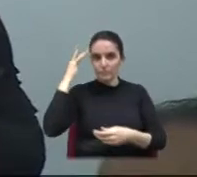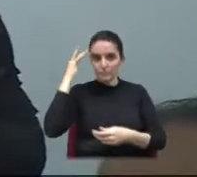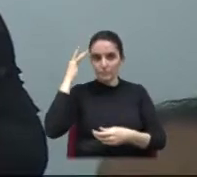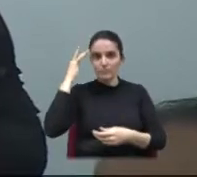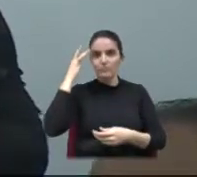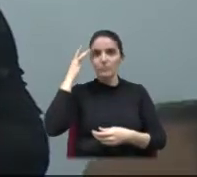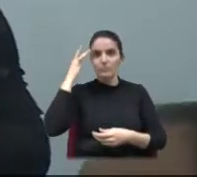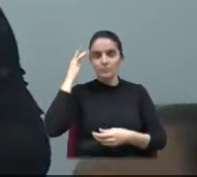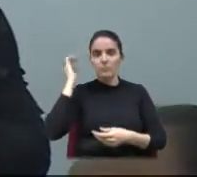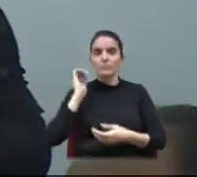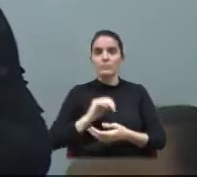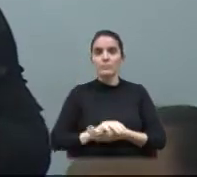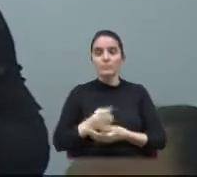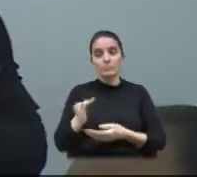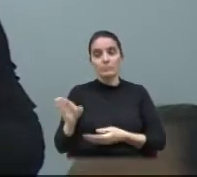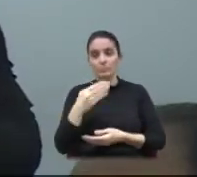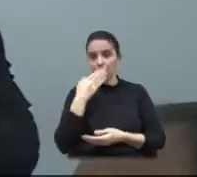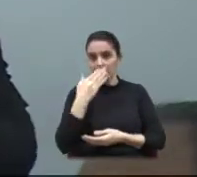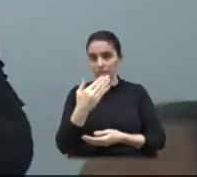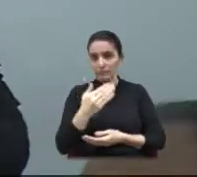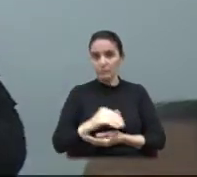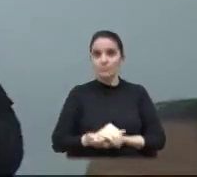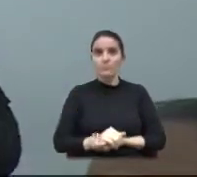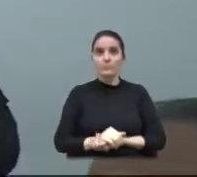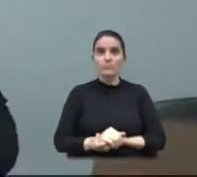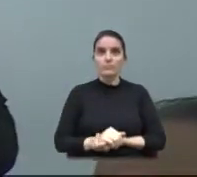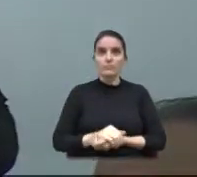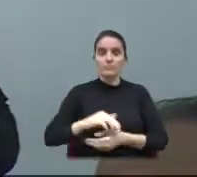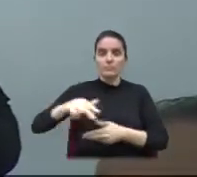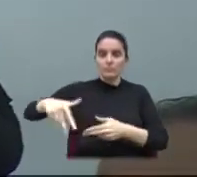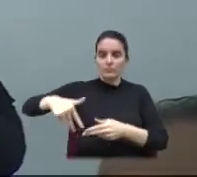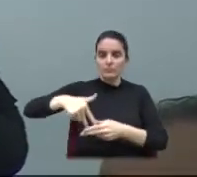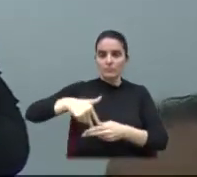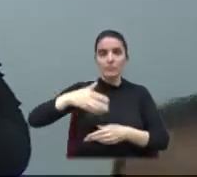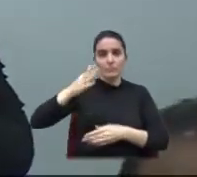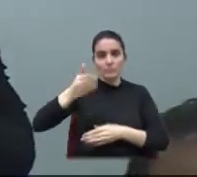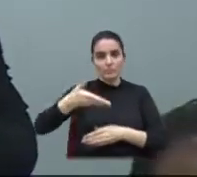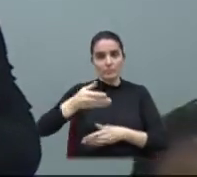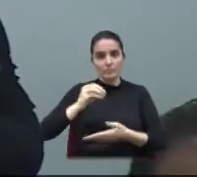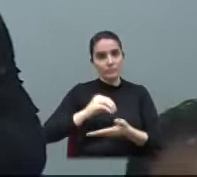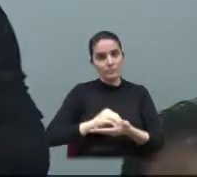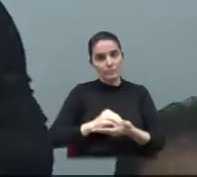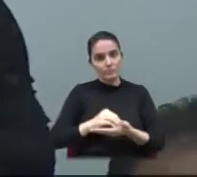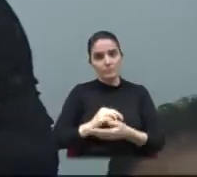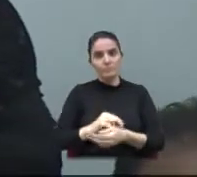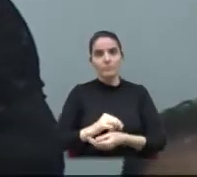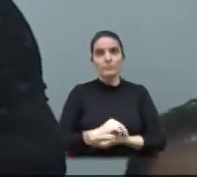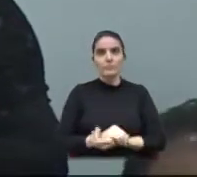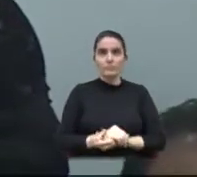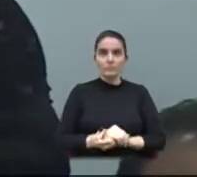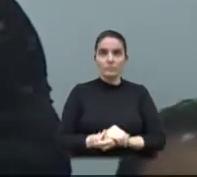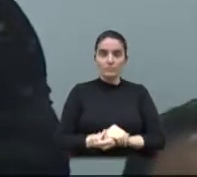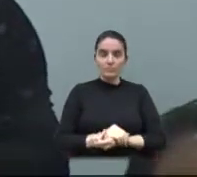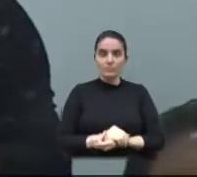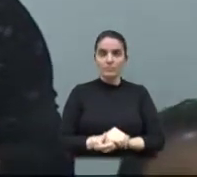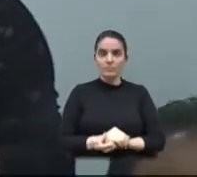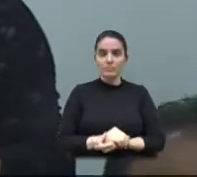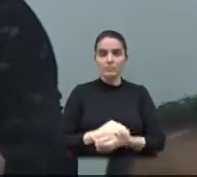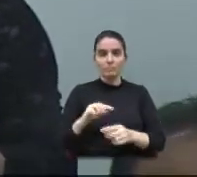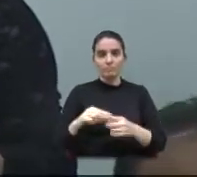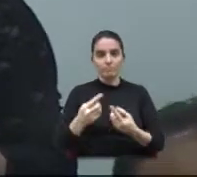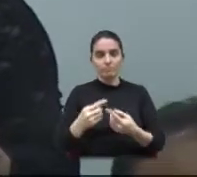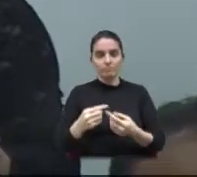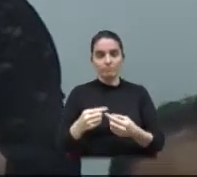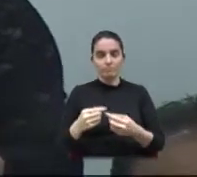que estavam hoje lá e que solicitaram essa tribuna. Como a tribuna, o senhor já estava estabelecido, mas diante da urgência